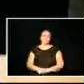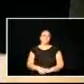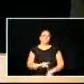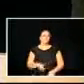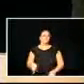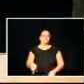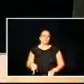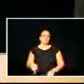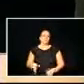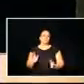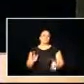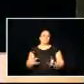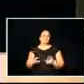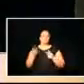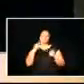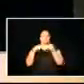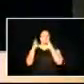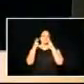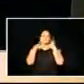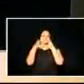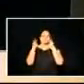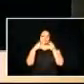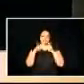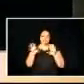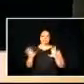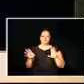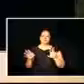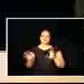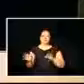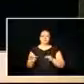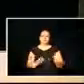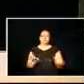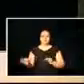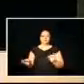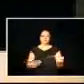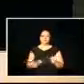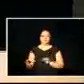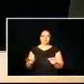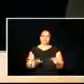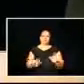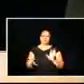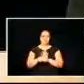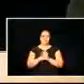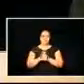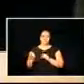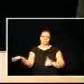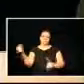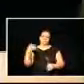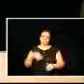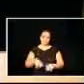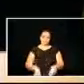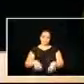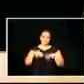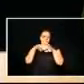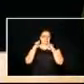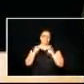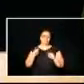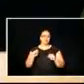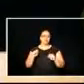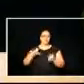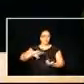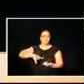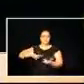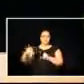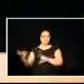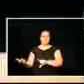discutimos, debatemos esse assunto, desse projeto de lei que o prefeito manda para a Câmara Municipal de Taubaté. Nós somos contrários a esse projeto, entendemos